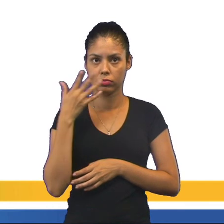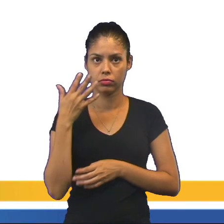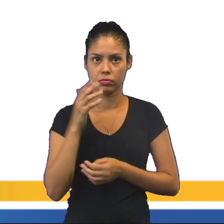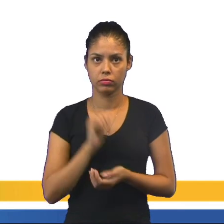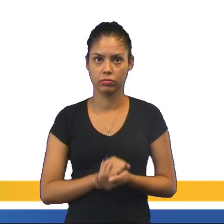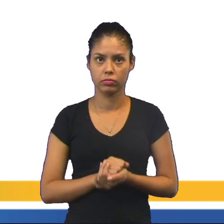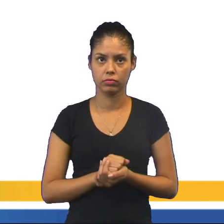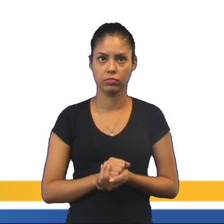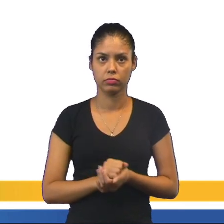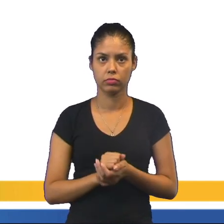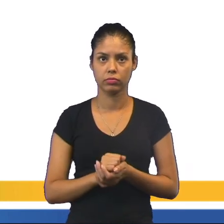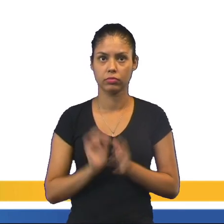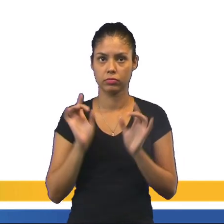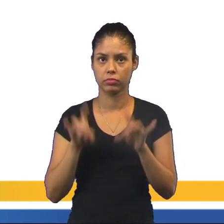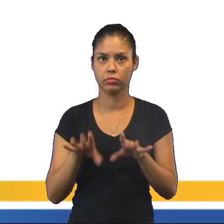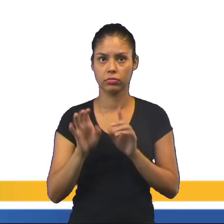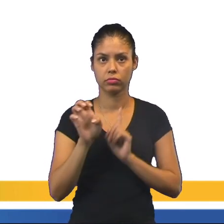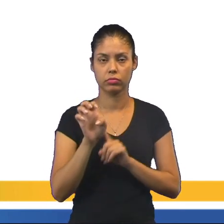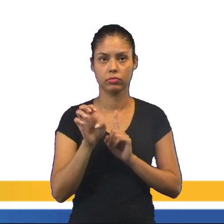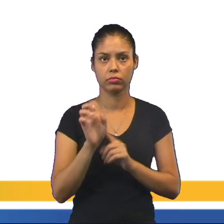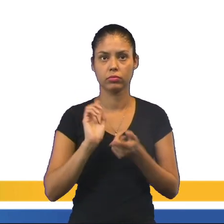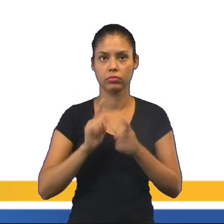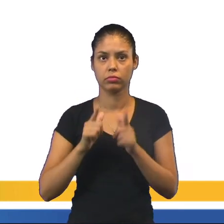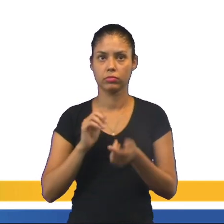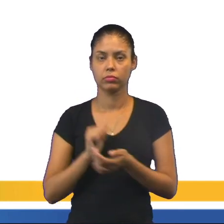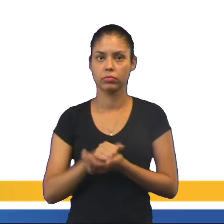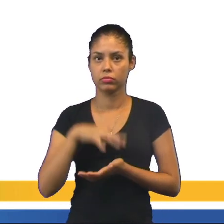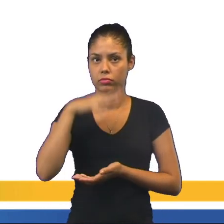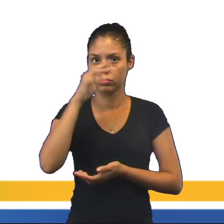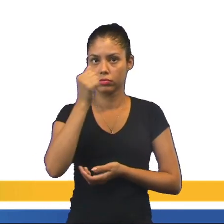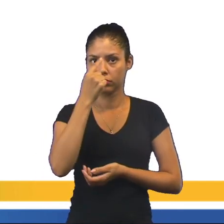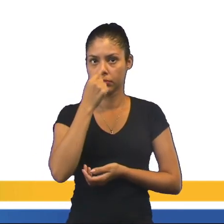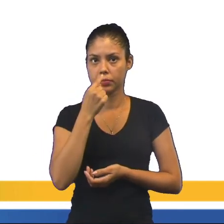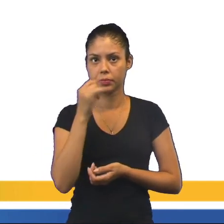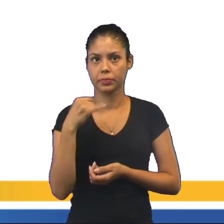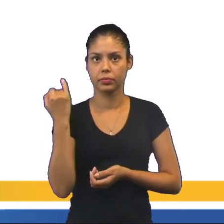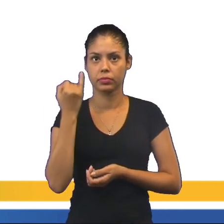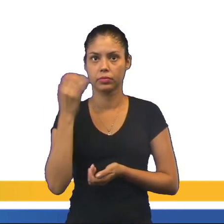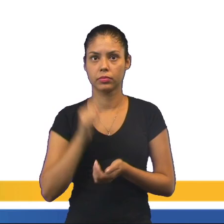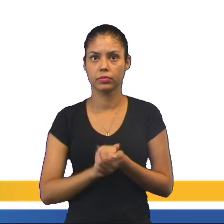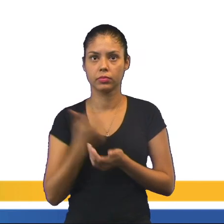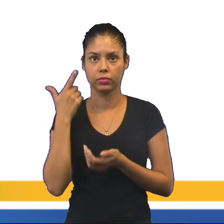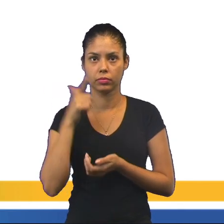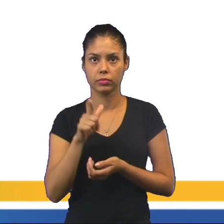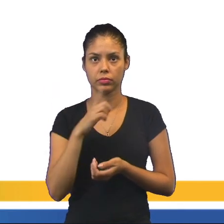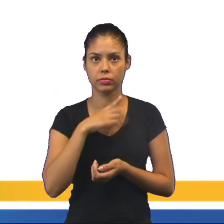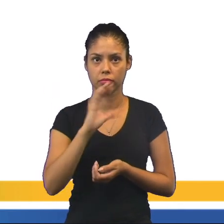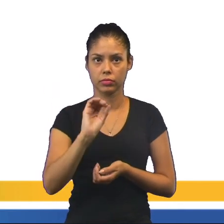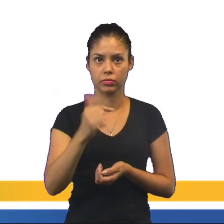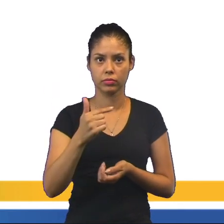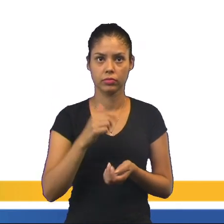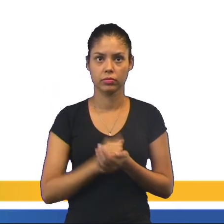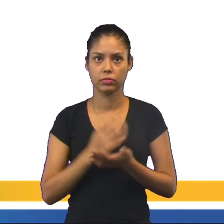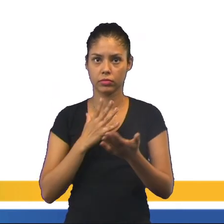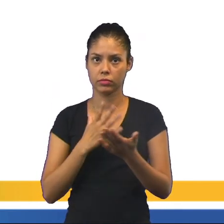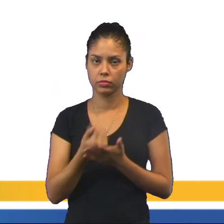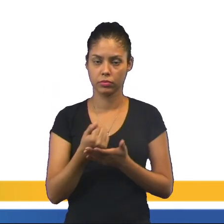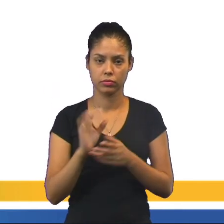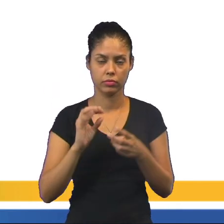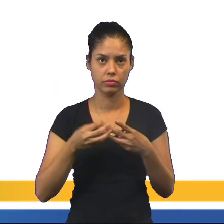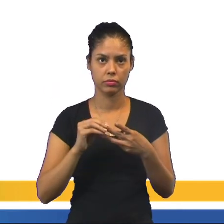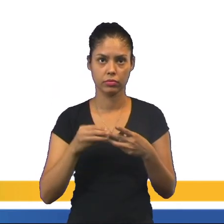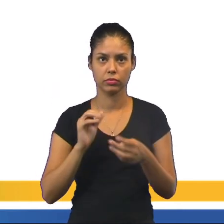de cheiros. Por último, na letra E, respirar pelo nariz é importante para garantir que o oxigênio